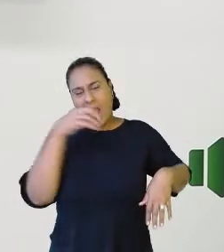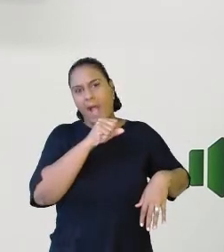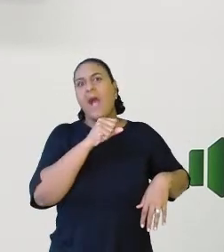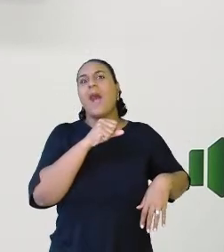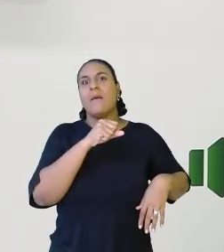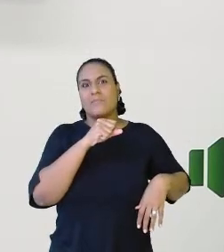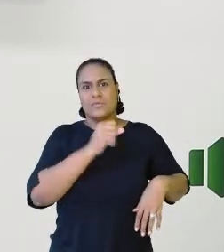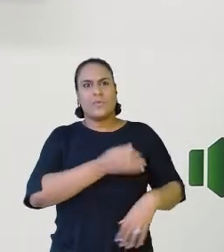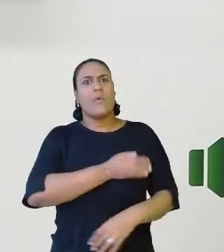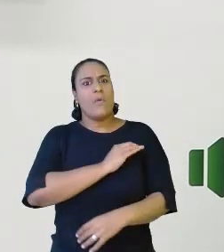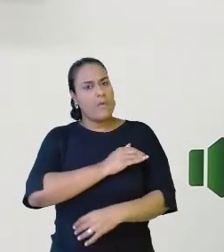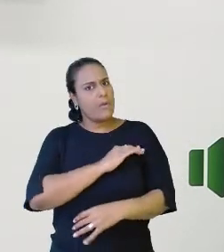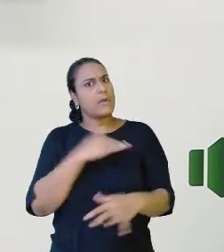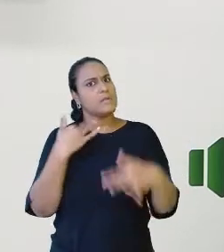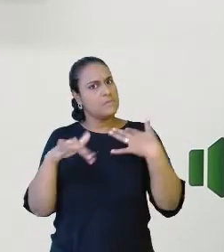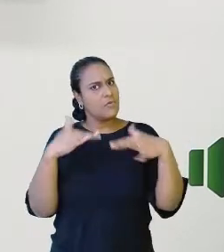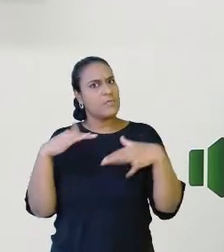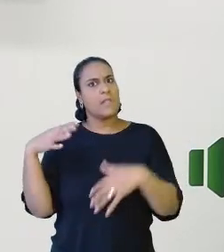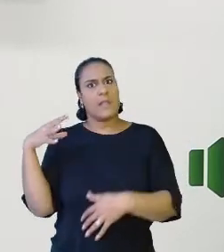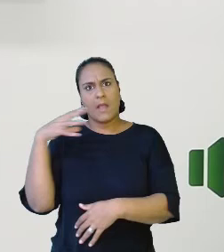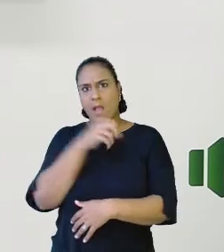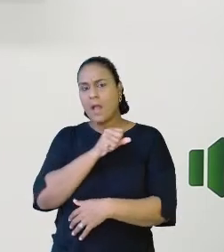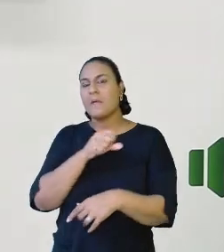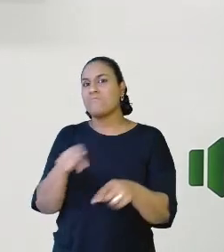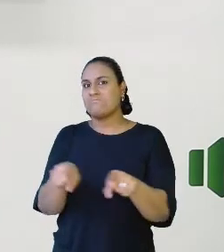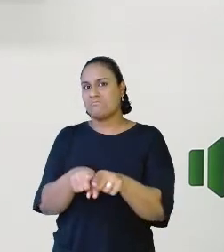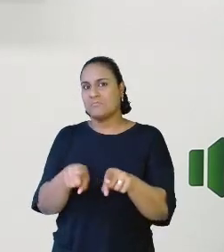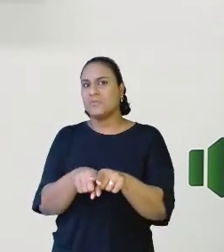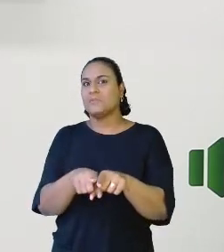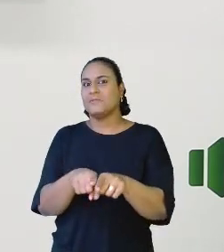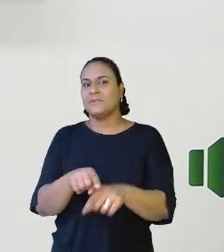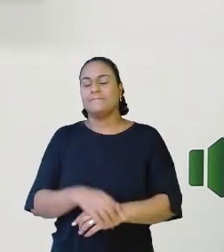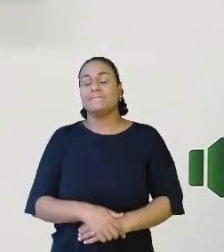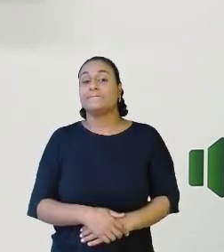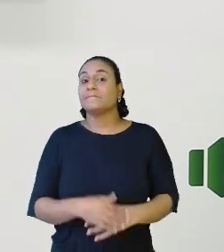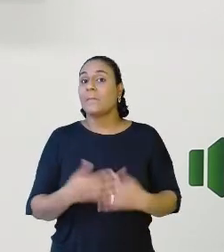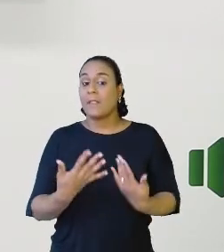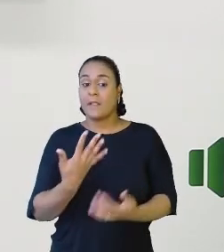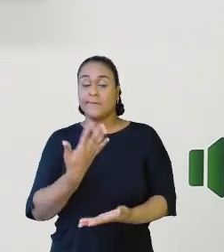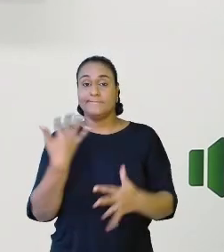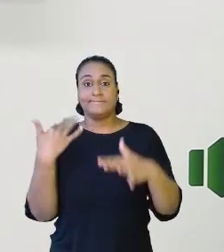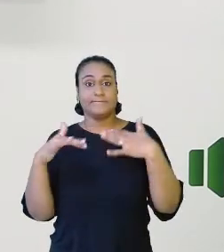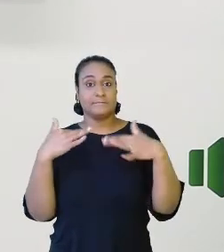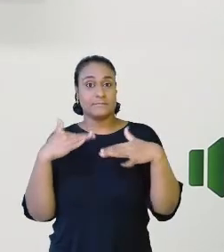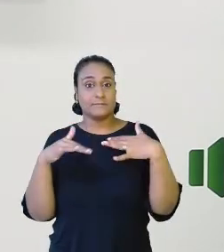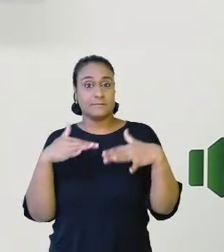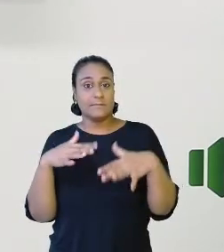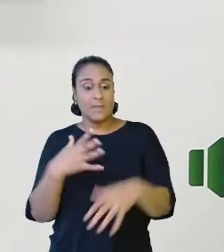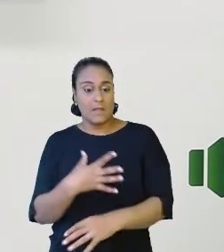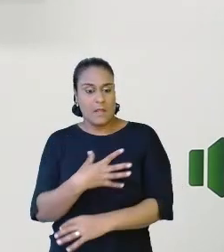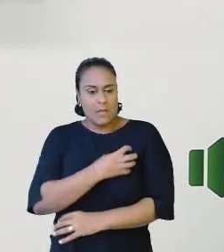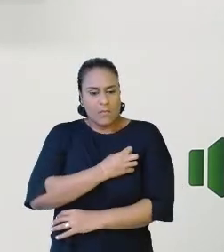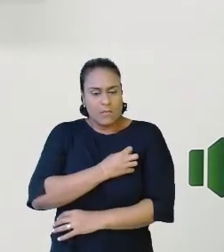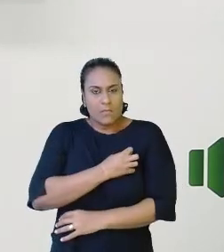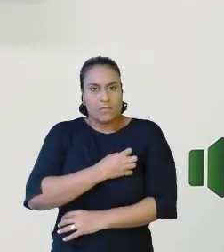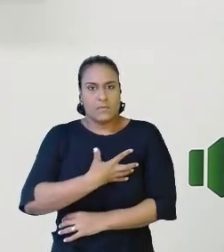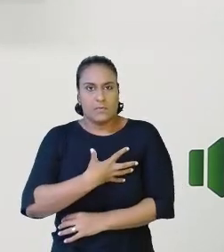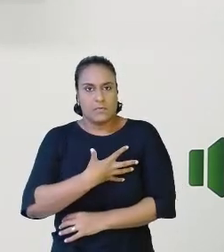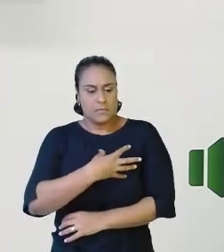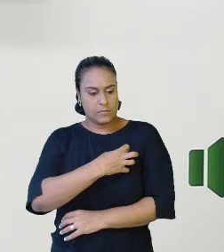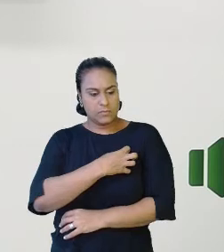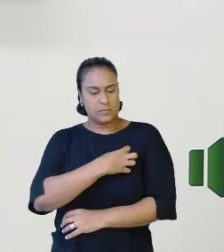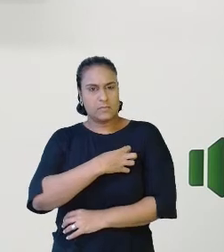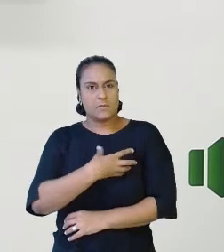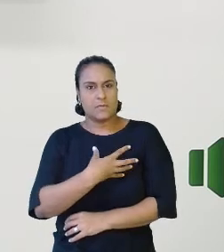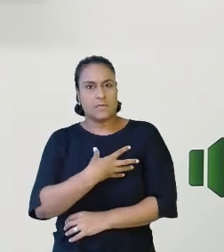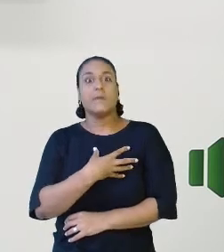com que o coração ele também se movimente de uma maneira mais rápida. E esse movimento de contrair e relaxar é